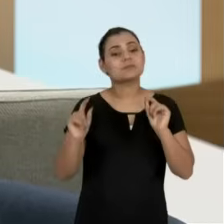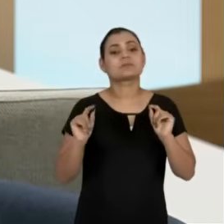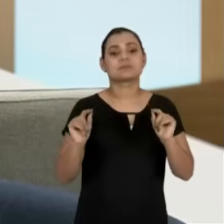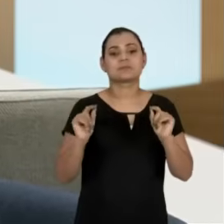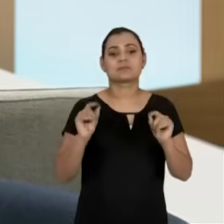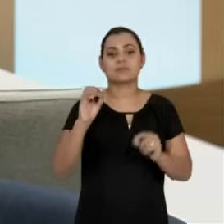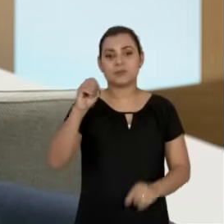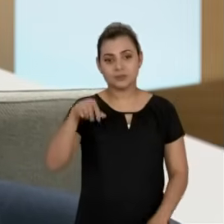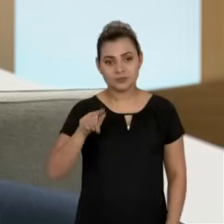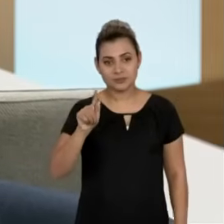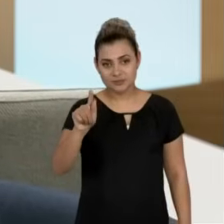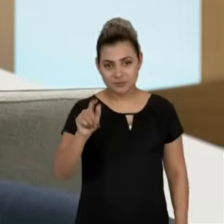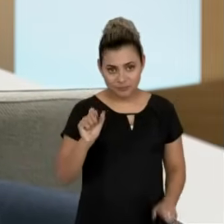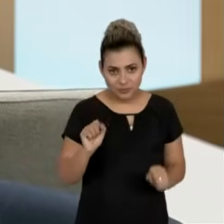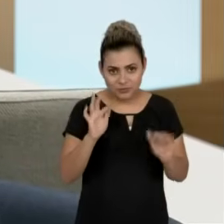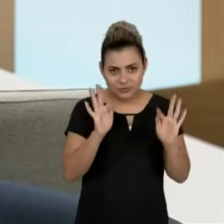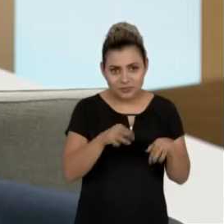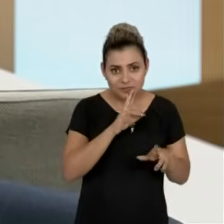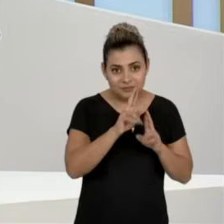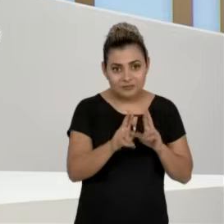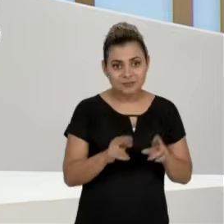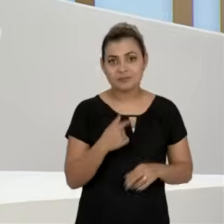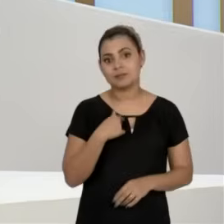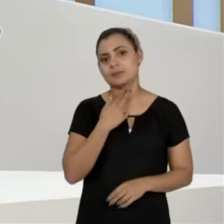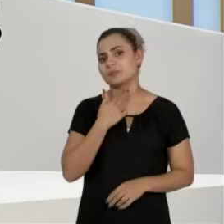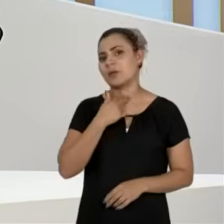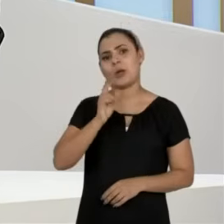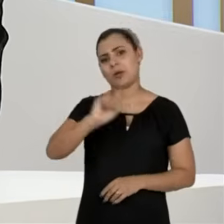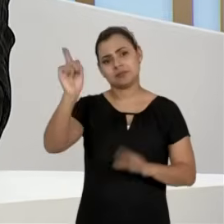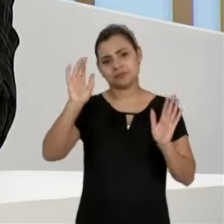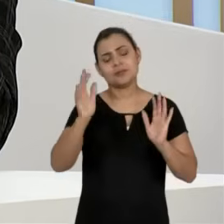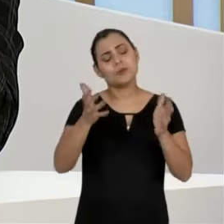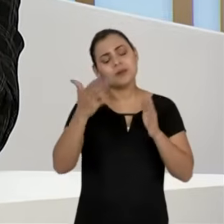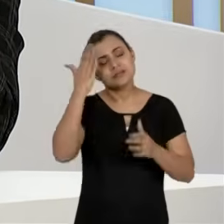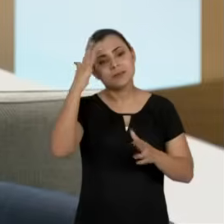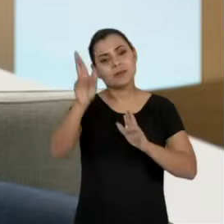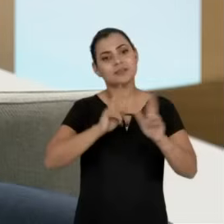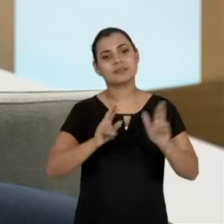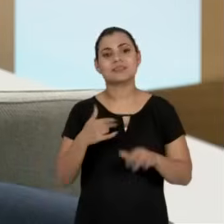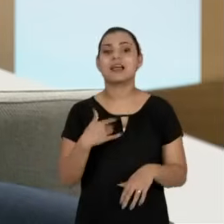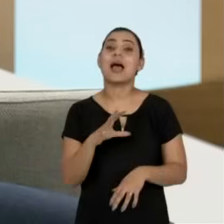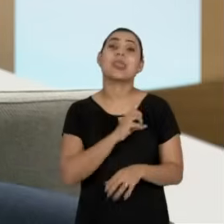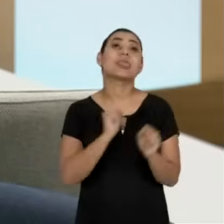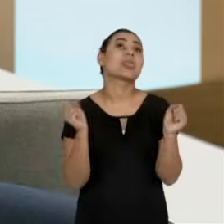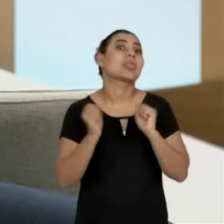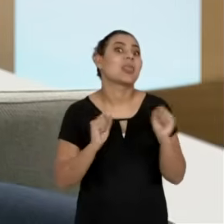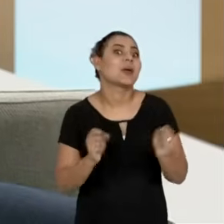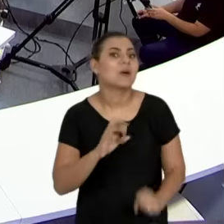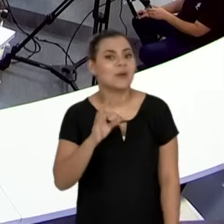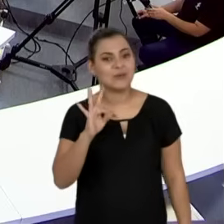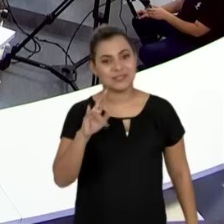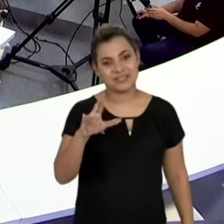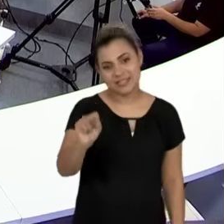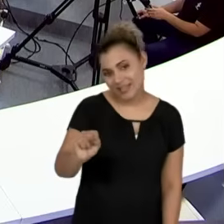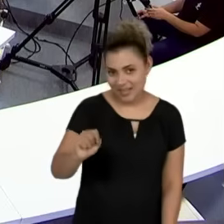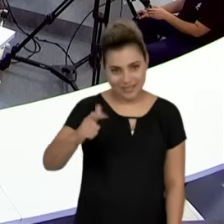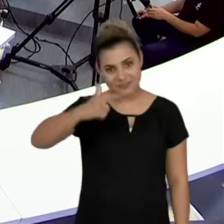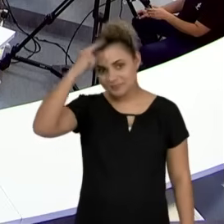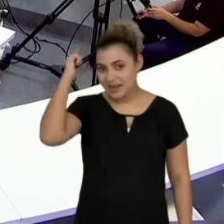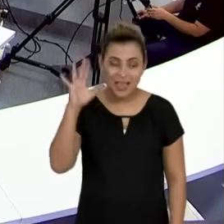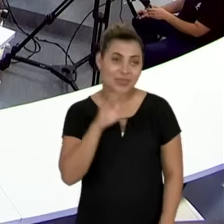sobre ONGs e tal. Será que eu posso acabar a resposta? Não, não pode. Tá bom. Então eu quero saber do sistema. Adoro, Marcelo Tais. Você tem que estar aqui toda